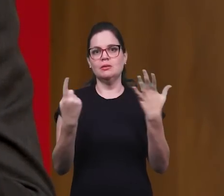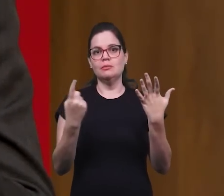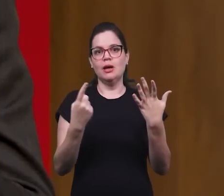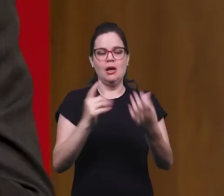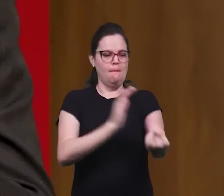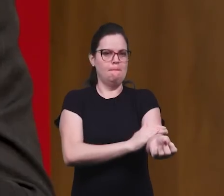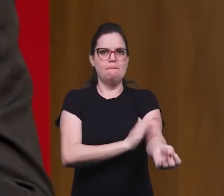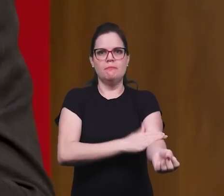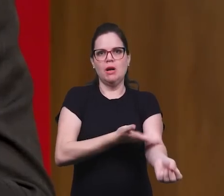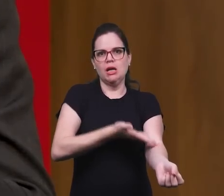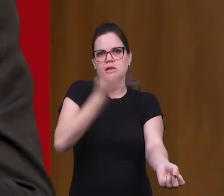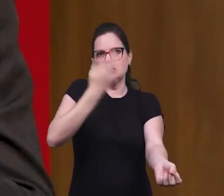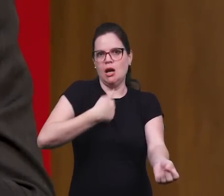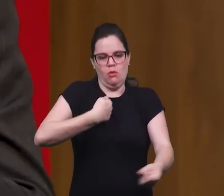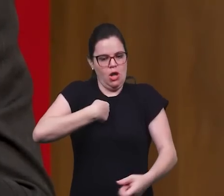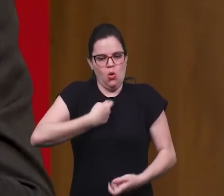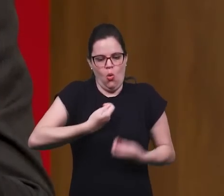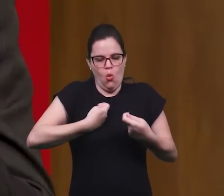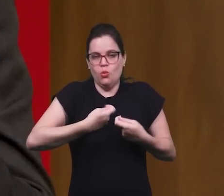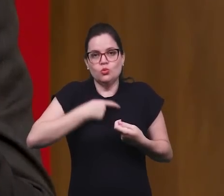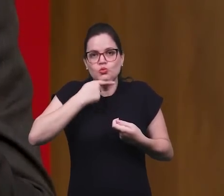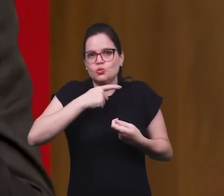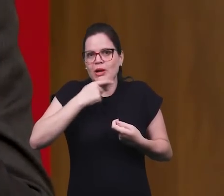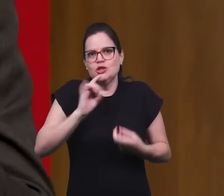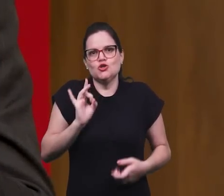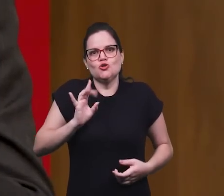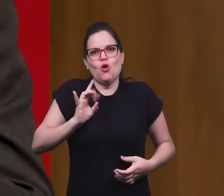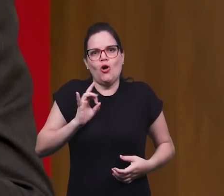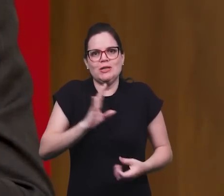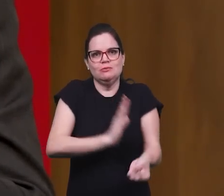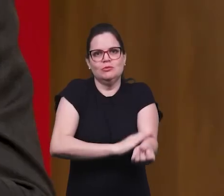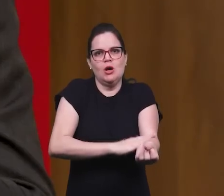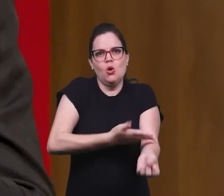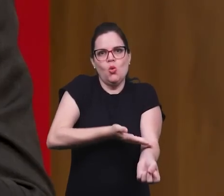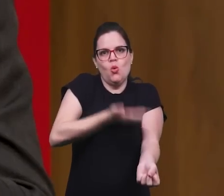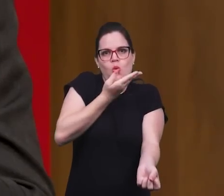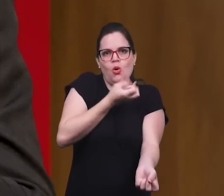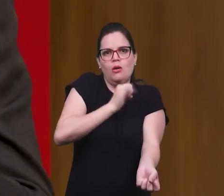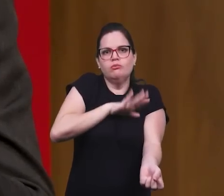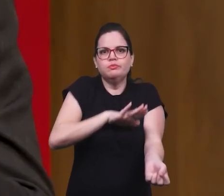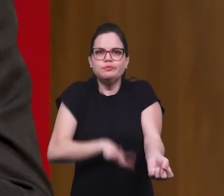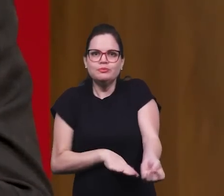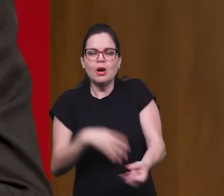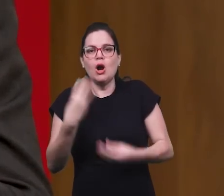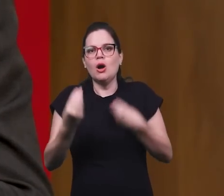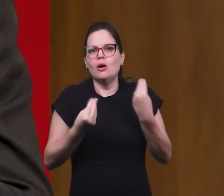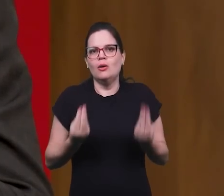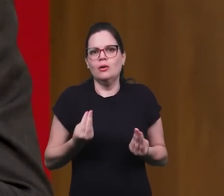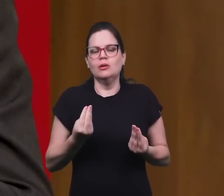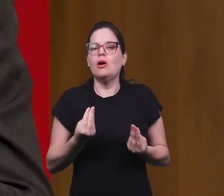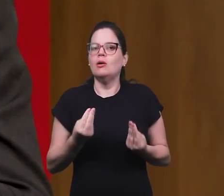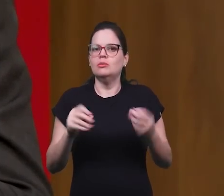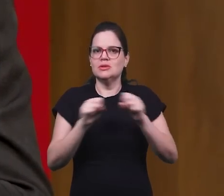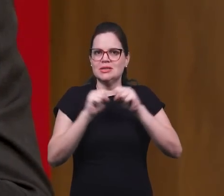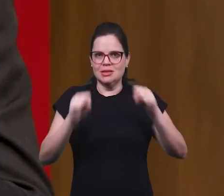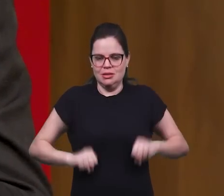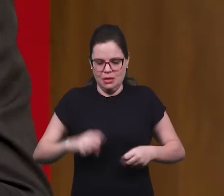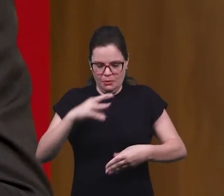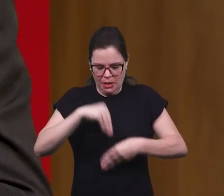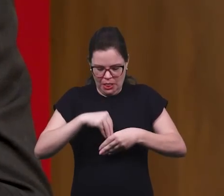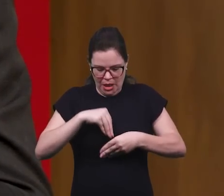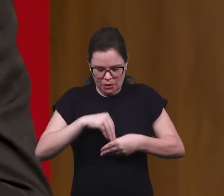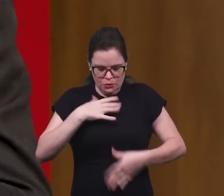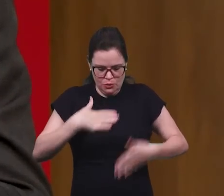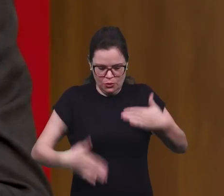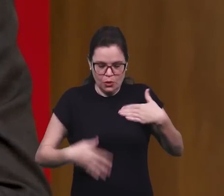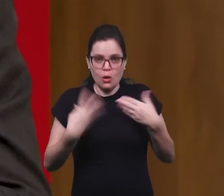pressão sanguínea, e como que esses sistemas vão influenciar na nossa percepção em relação às notas